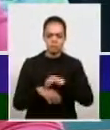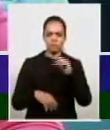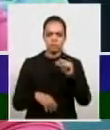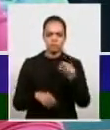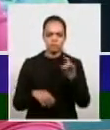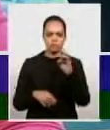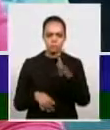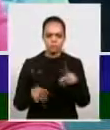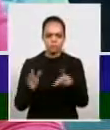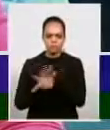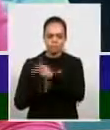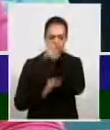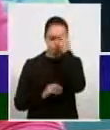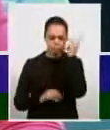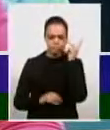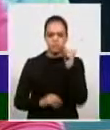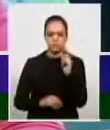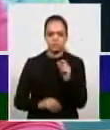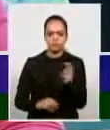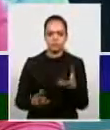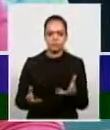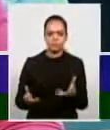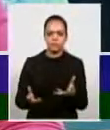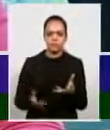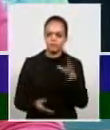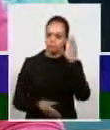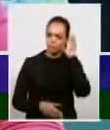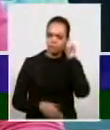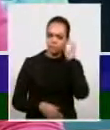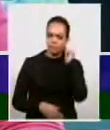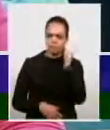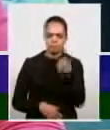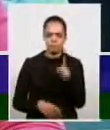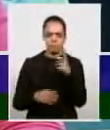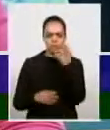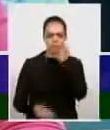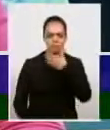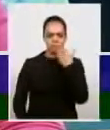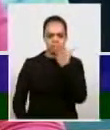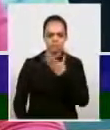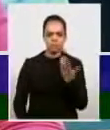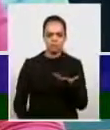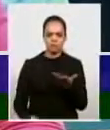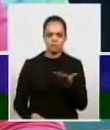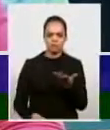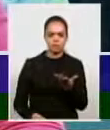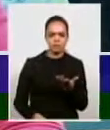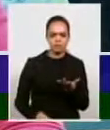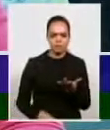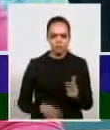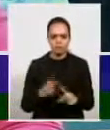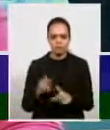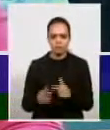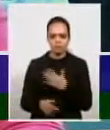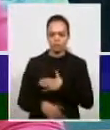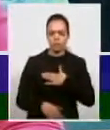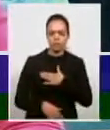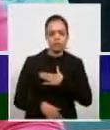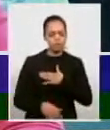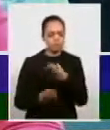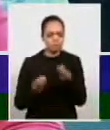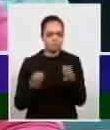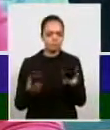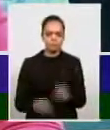só para essas pessoas ouvirem o seu som, praticarem esse hobby que elas